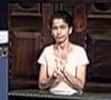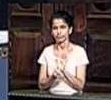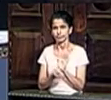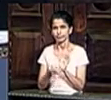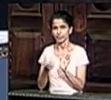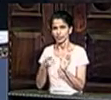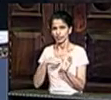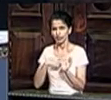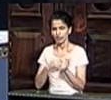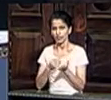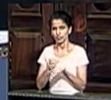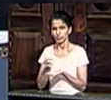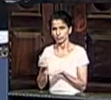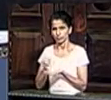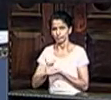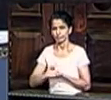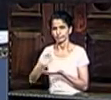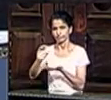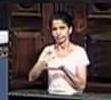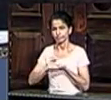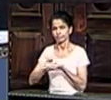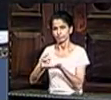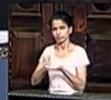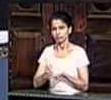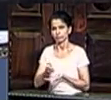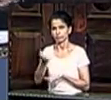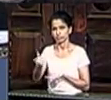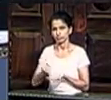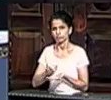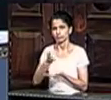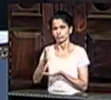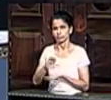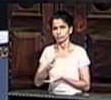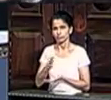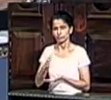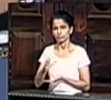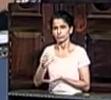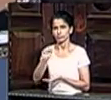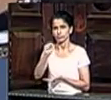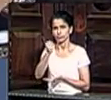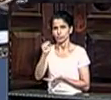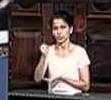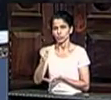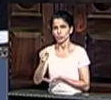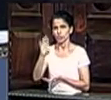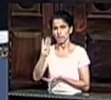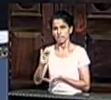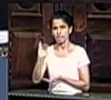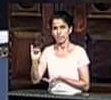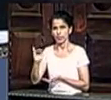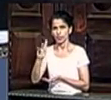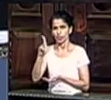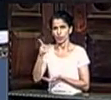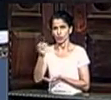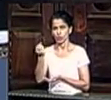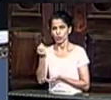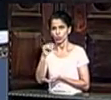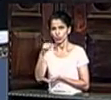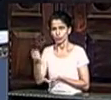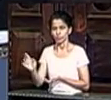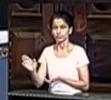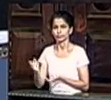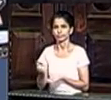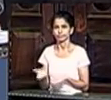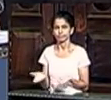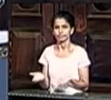despesas até o fim do ano de 80 de 88 bilhões é uma pena que